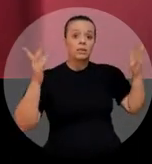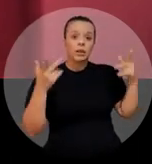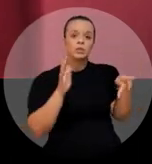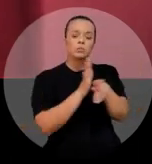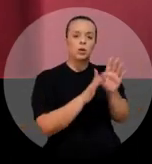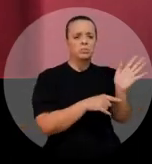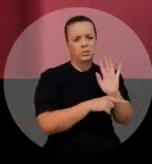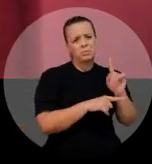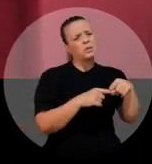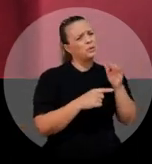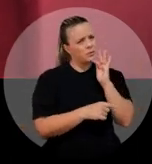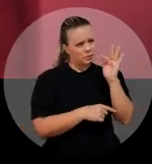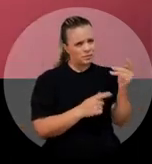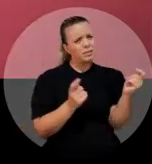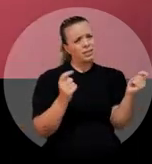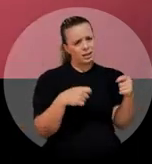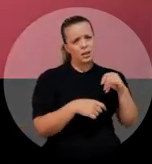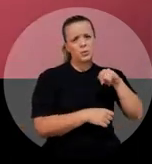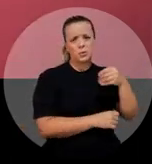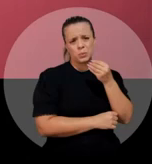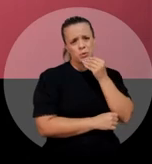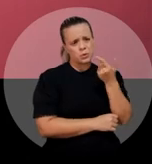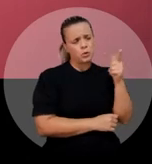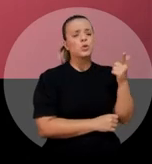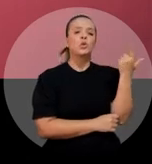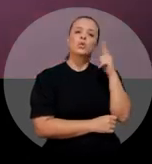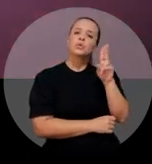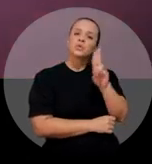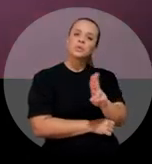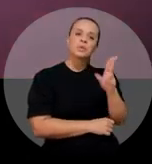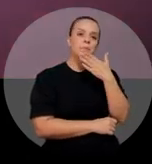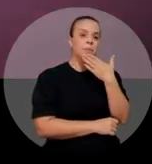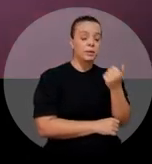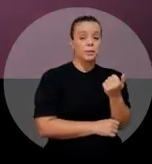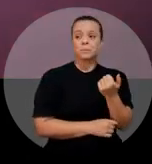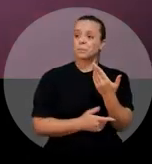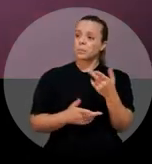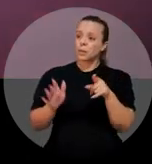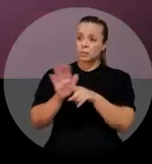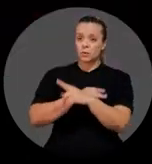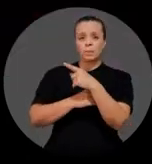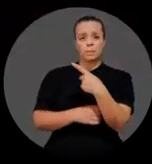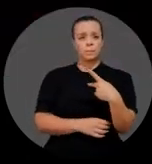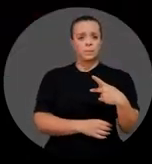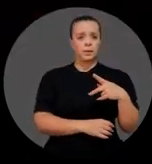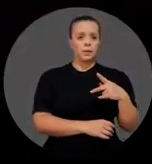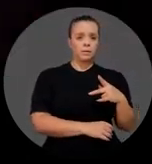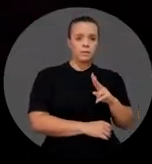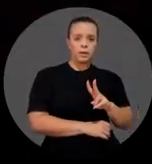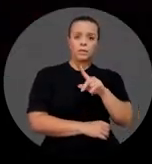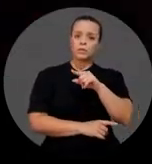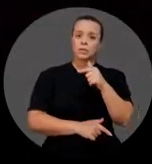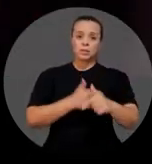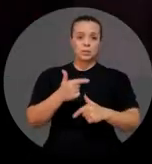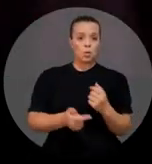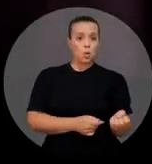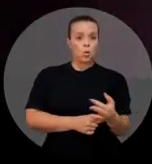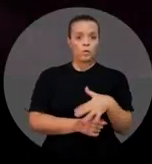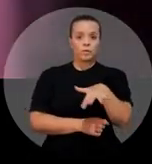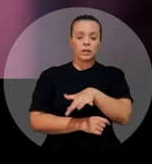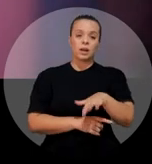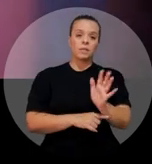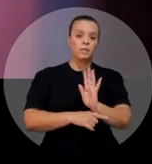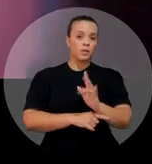gente tinha outras oportunidades e eu consegui aproveitar melhor. PV, você é um cineasta dessa nova geração de Mato